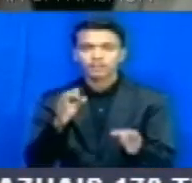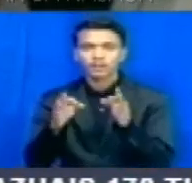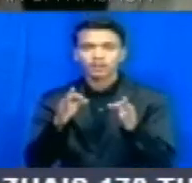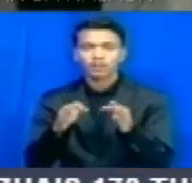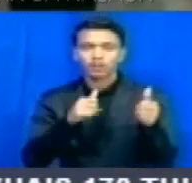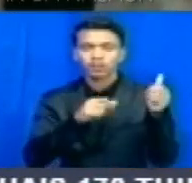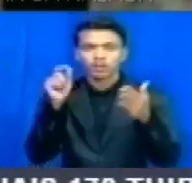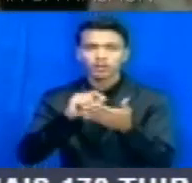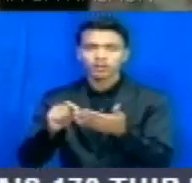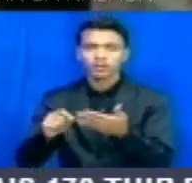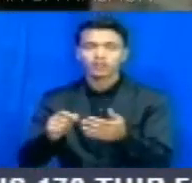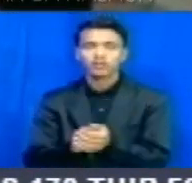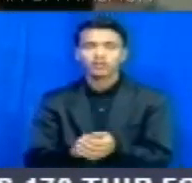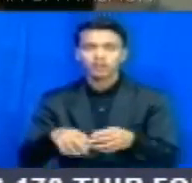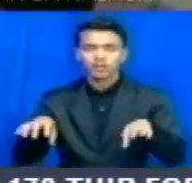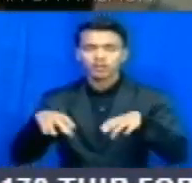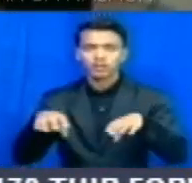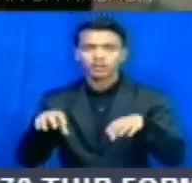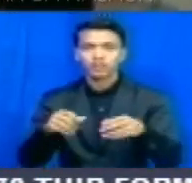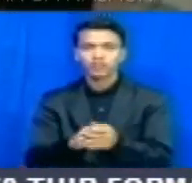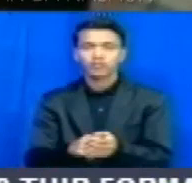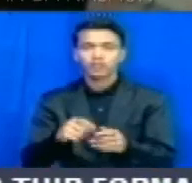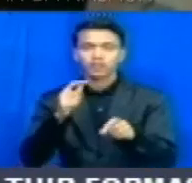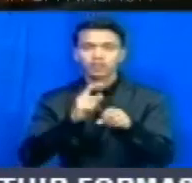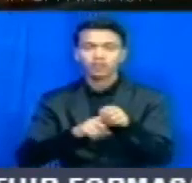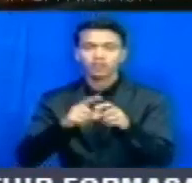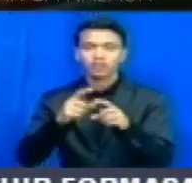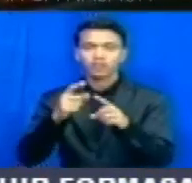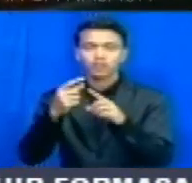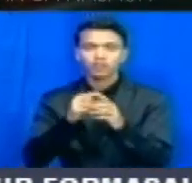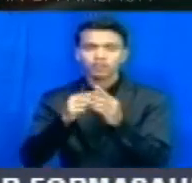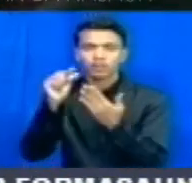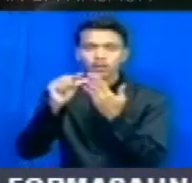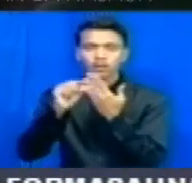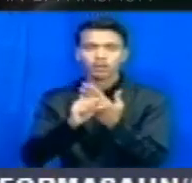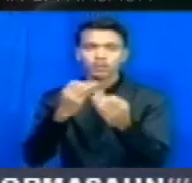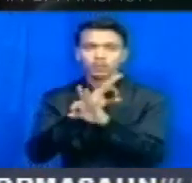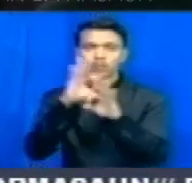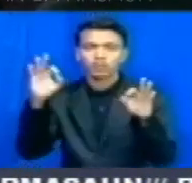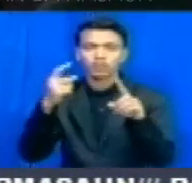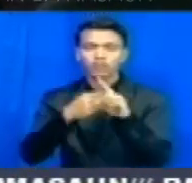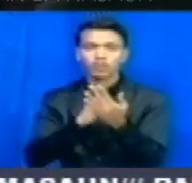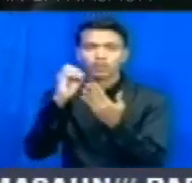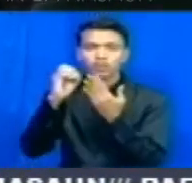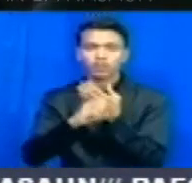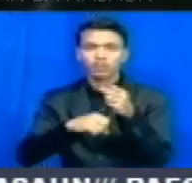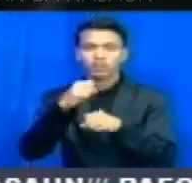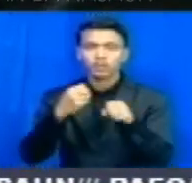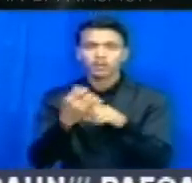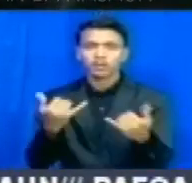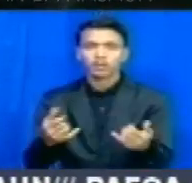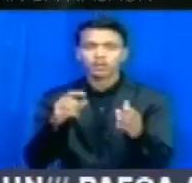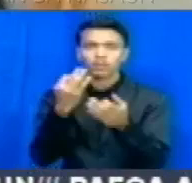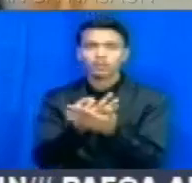entretanto, o contrato de duração da implementação do projeto né, durante o agosto não finaliza e o outubro tina, né? O montante orçamento de um